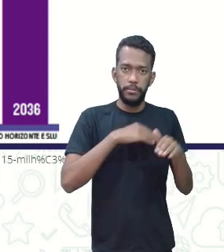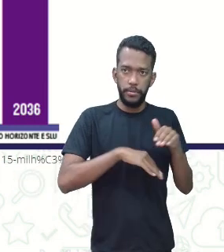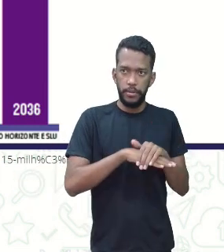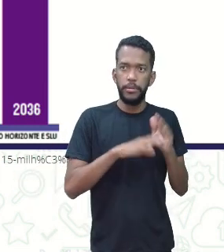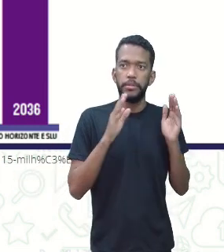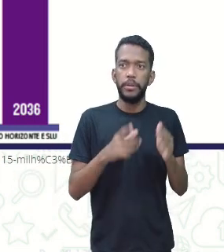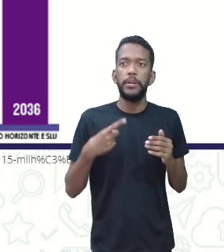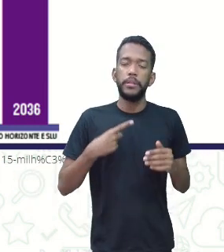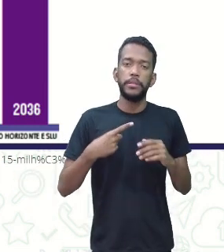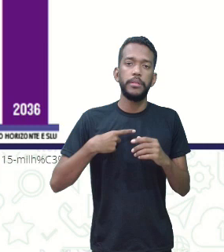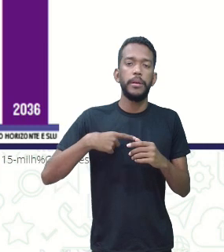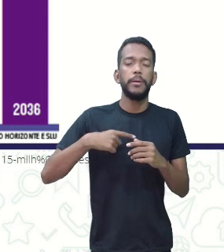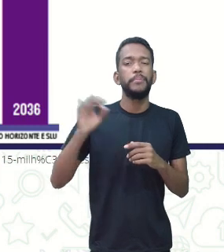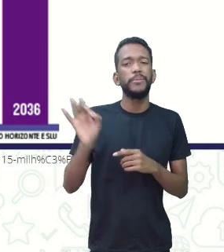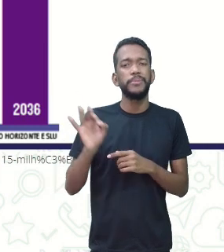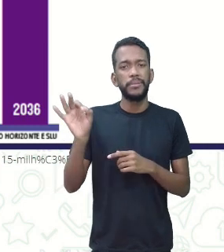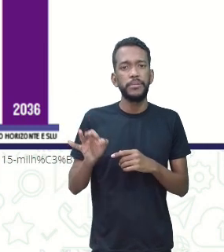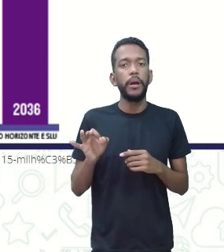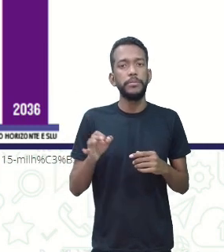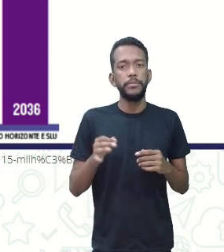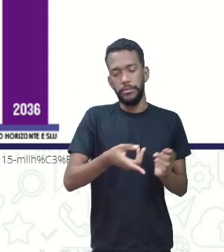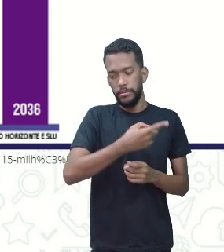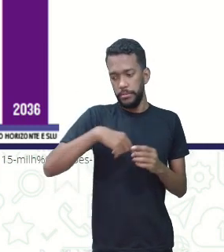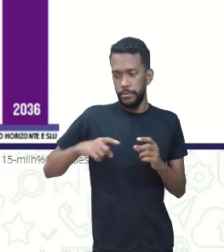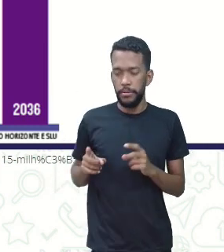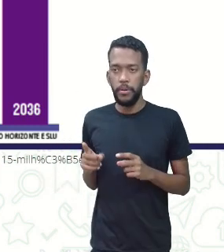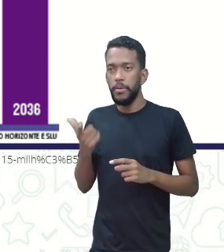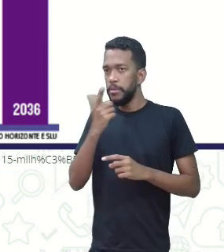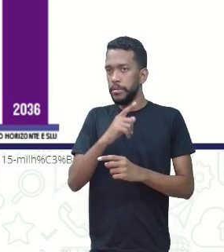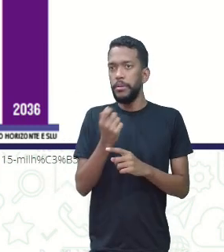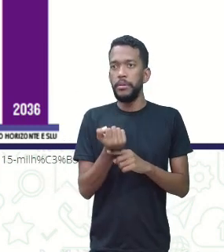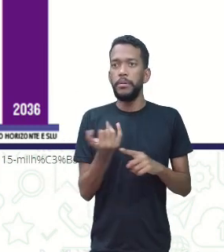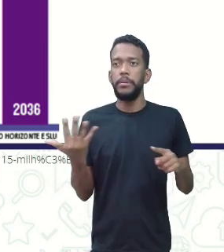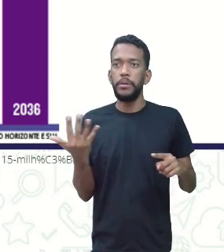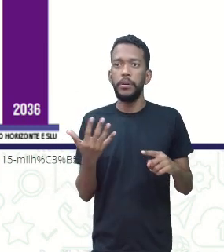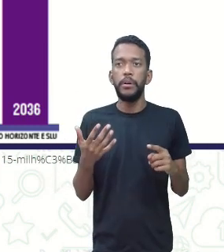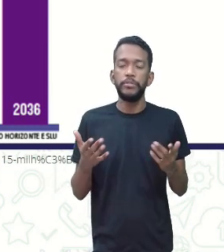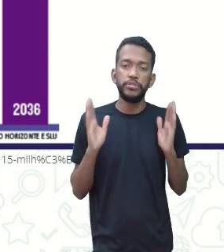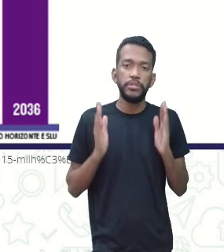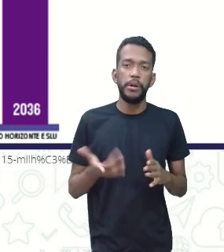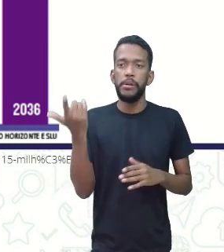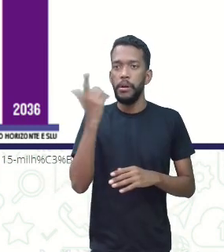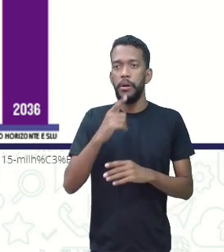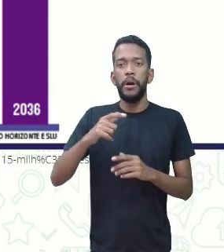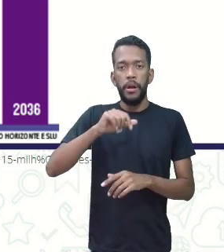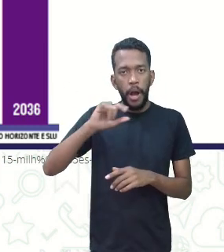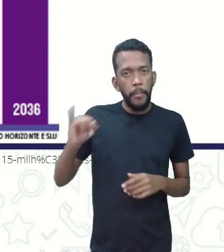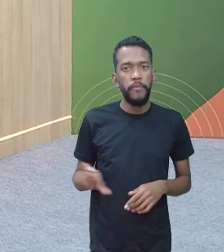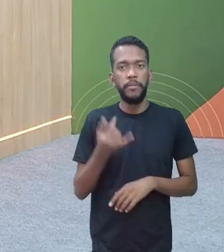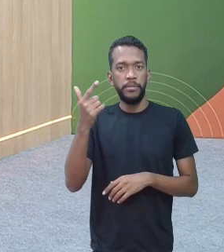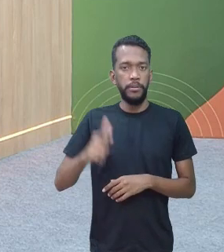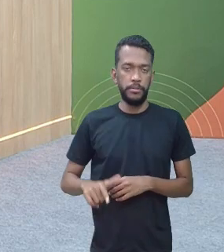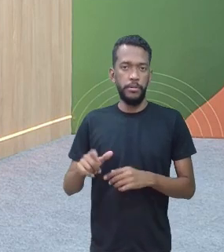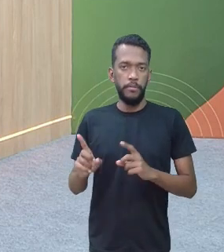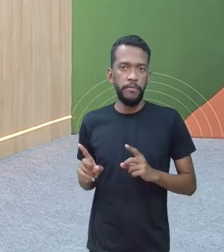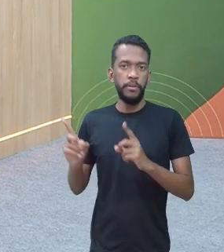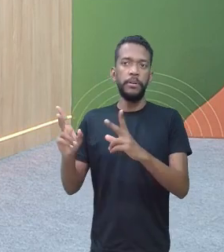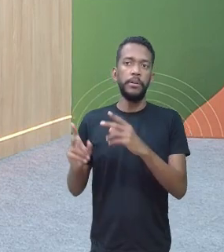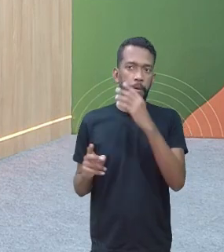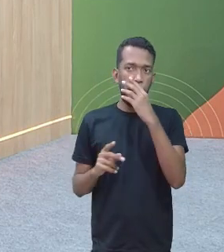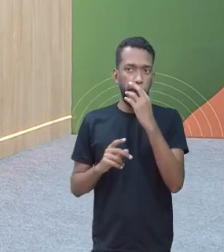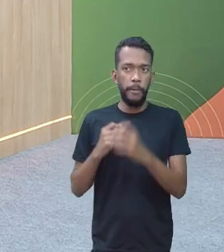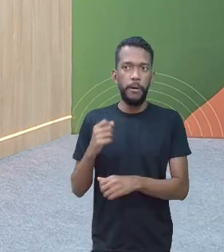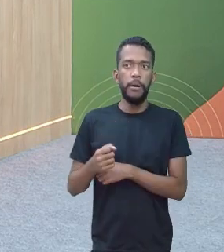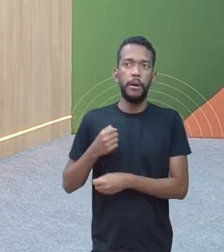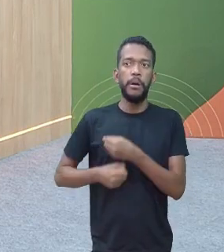tem aqui o percentual em relação à quantidade coletada que consegue ser reaproveitado. Em